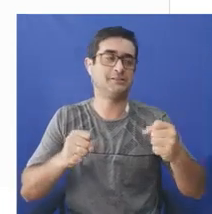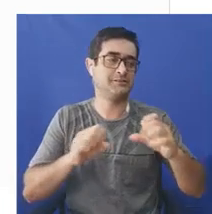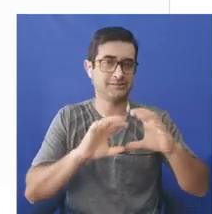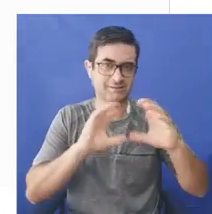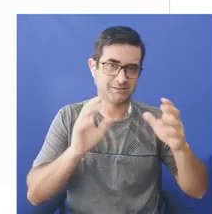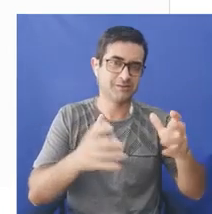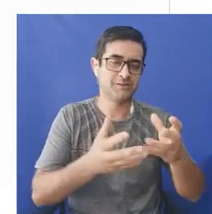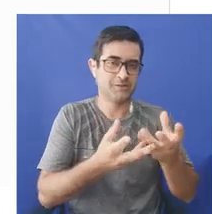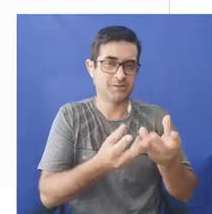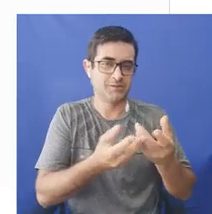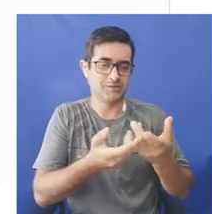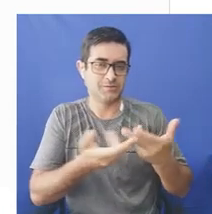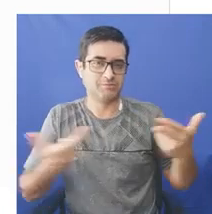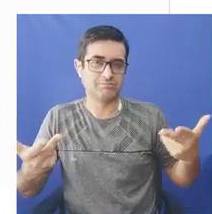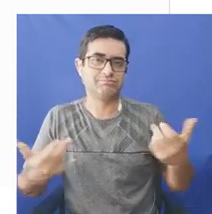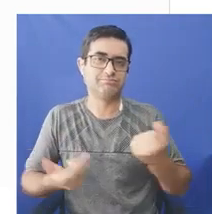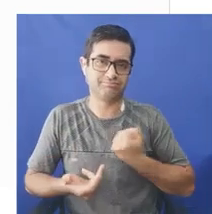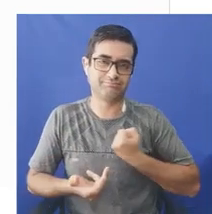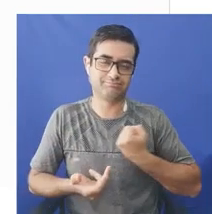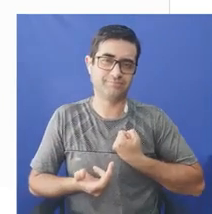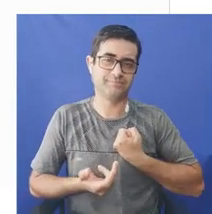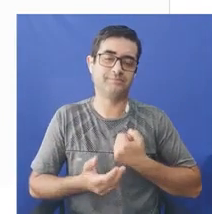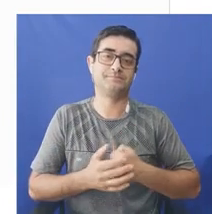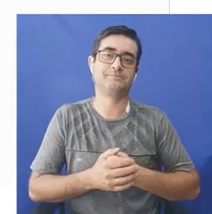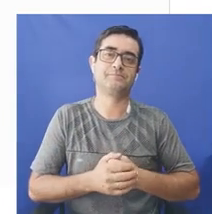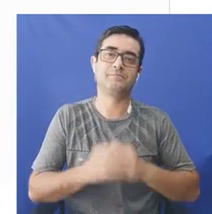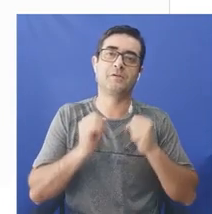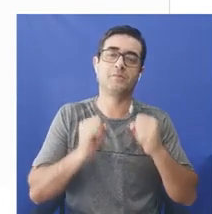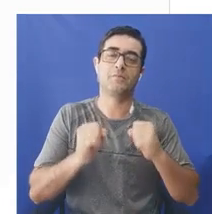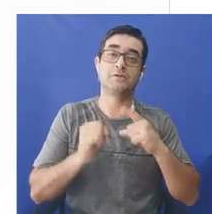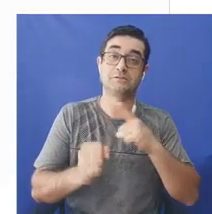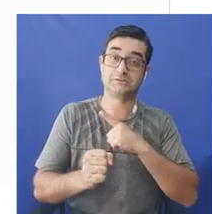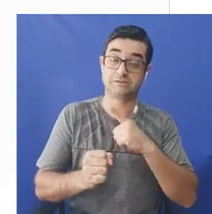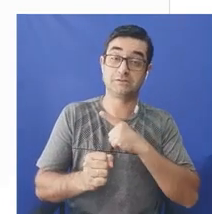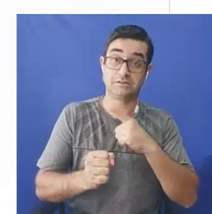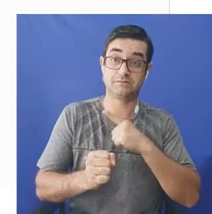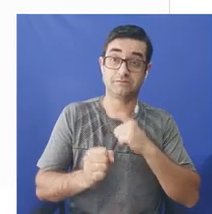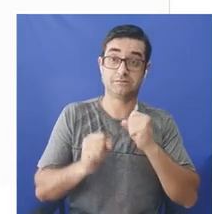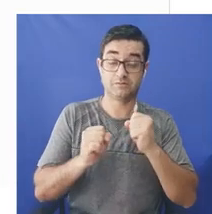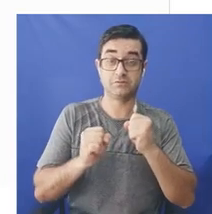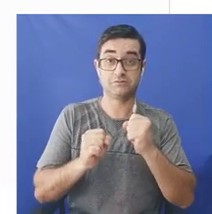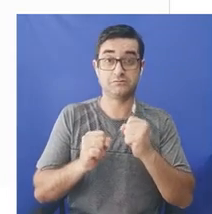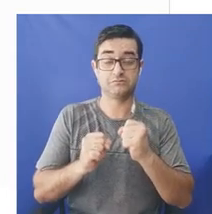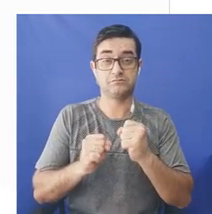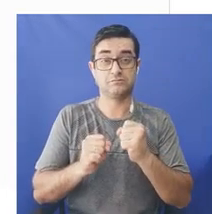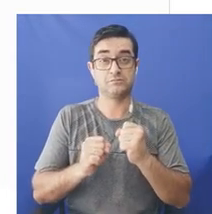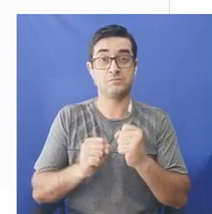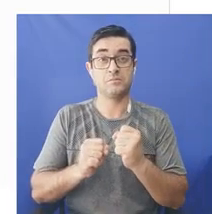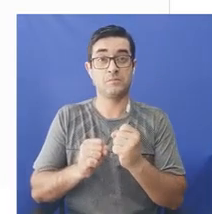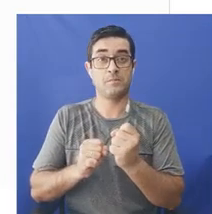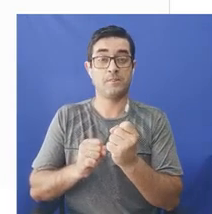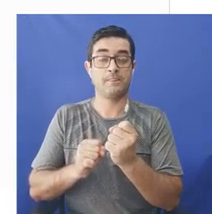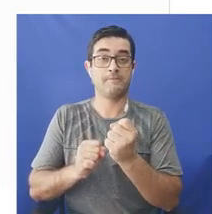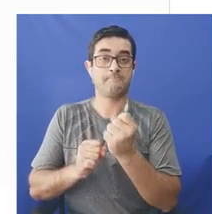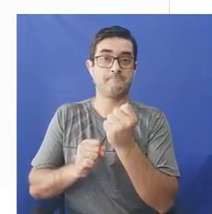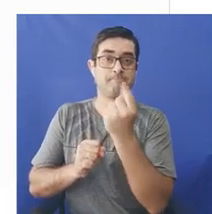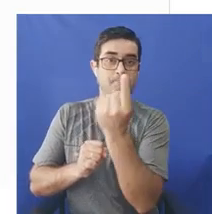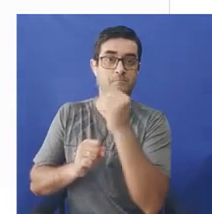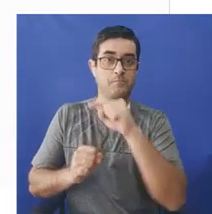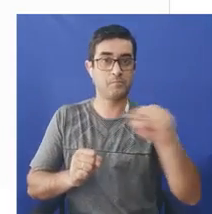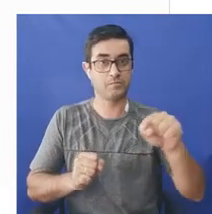moléculas. É uma quantidade muito grande de unidades. Eu posso ter ele fracionado, eu posso ter meio